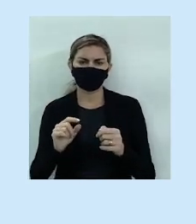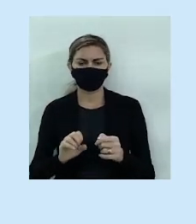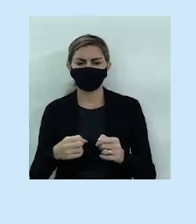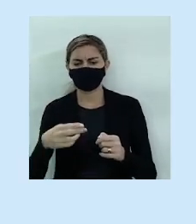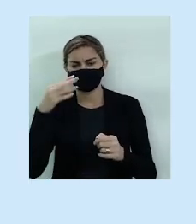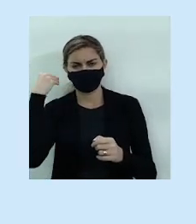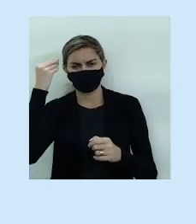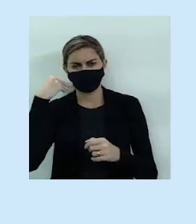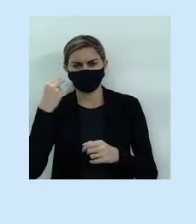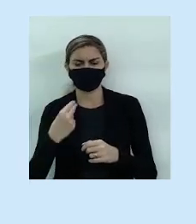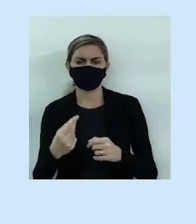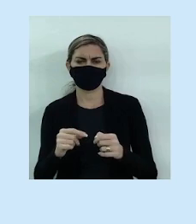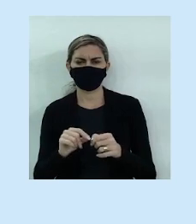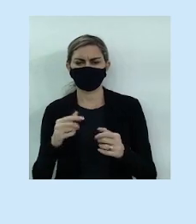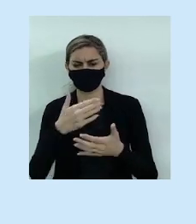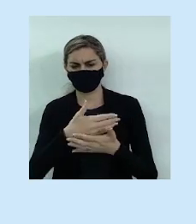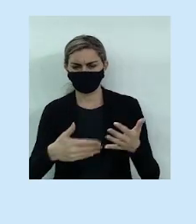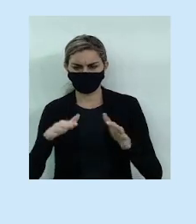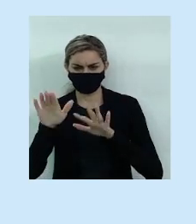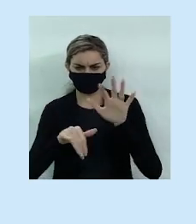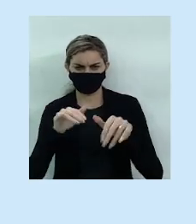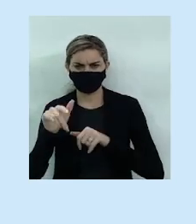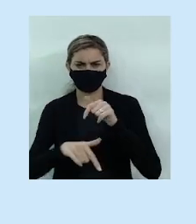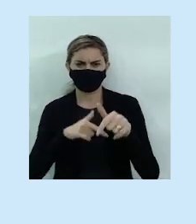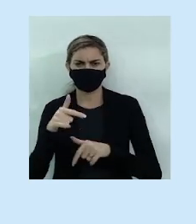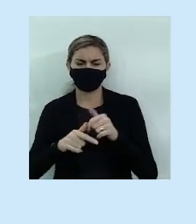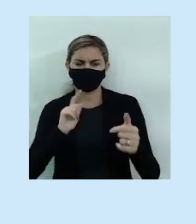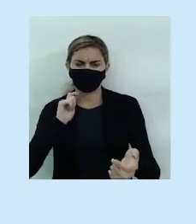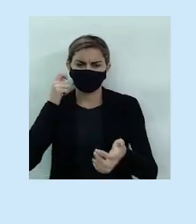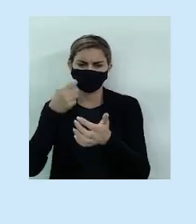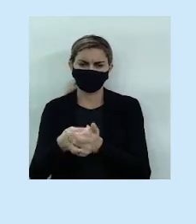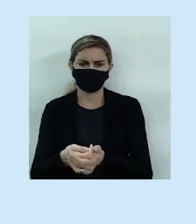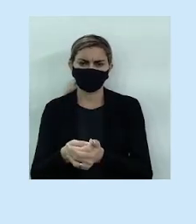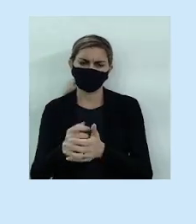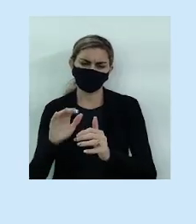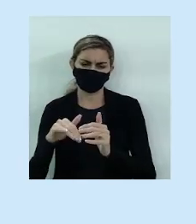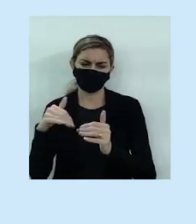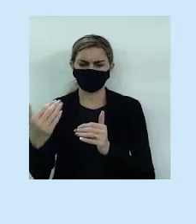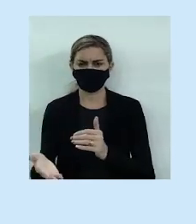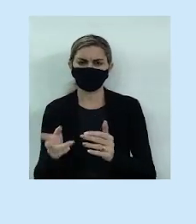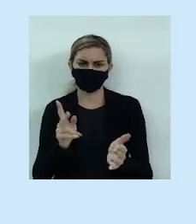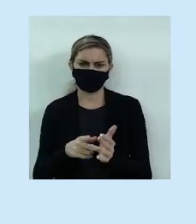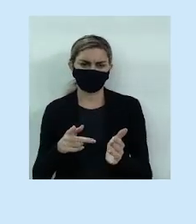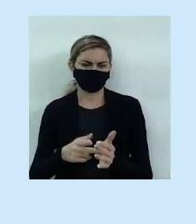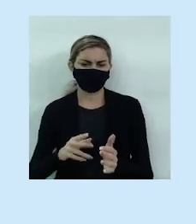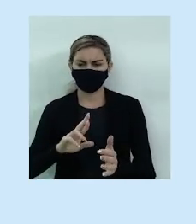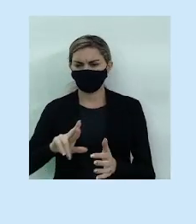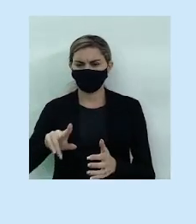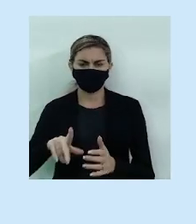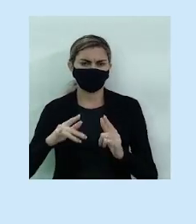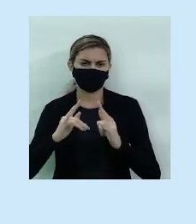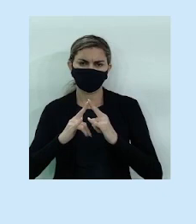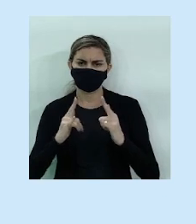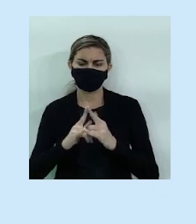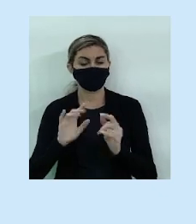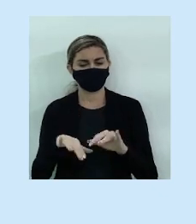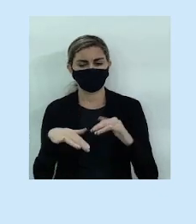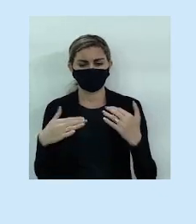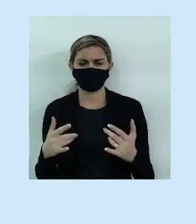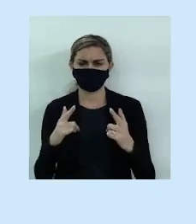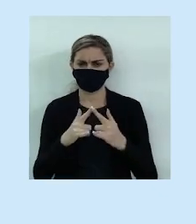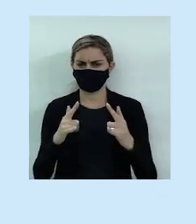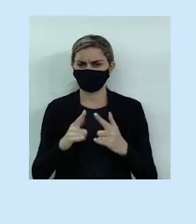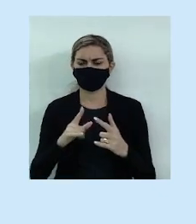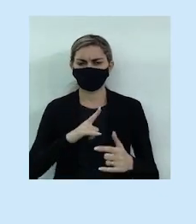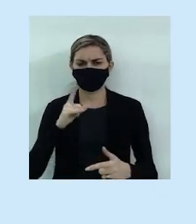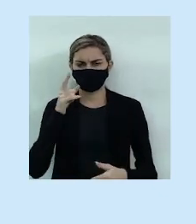um especialista que vai ser contratado, aquele serviço vai ser pago por fora, ele realmente não é da instituição, ou caso a instituição